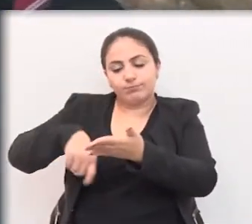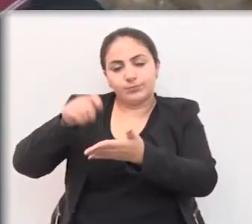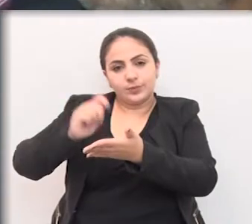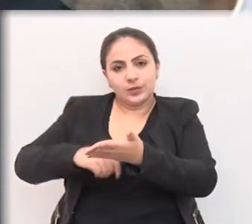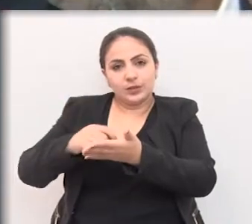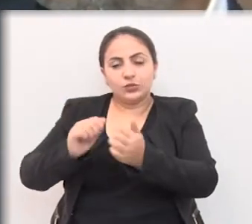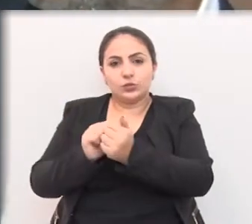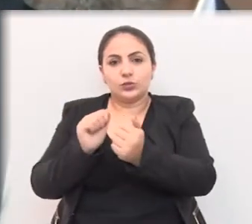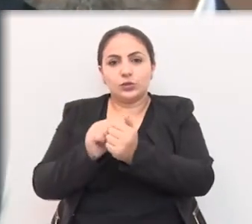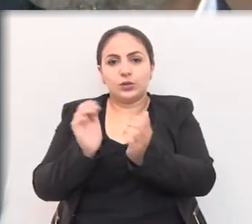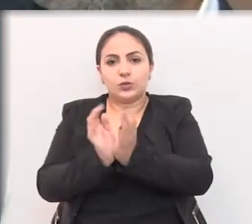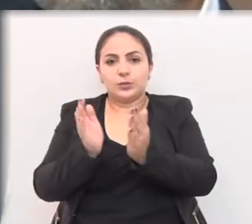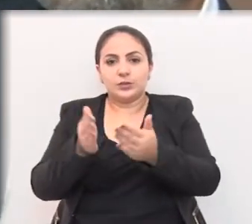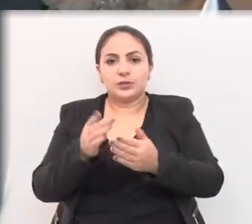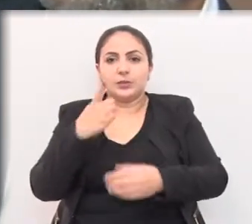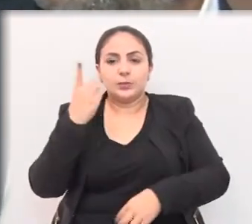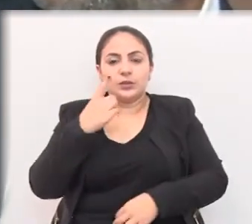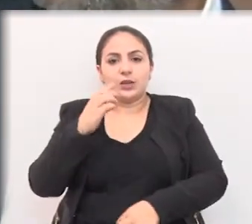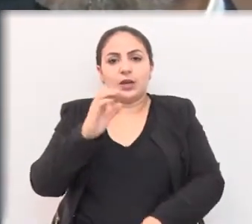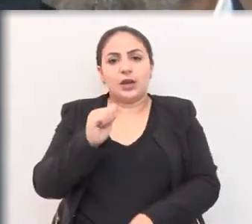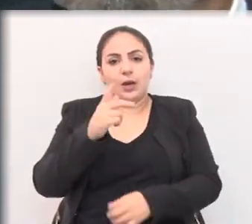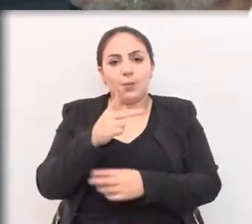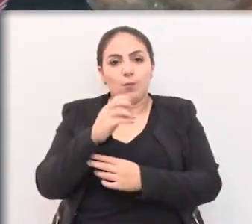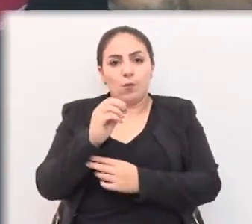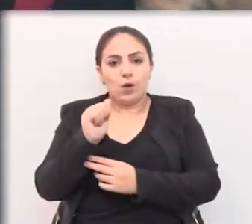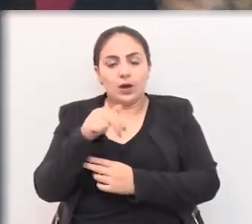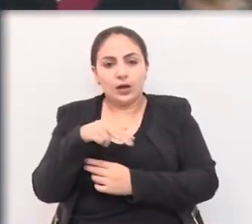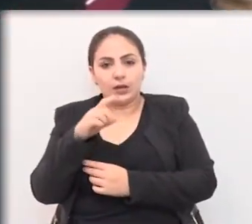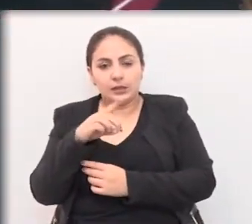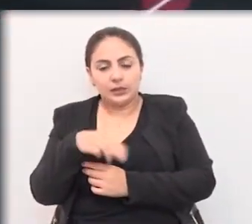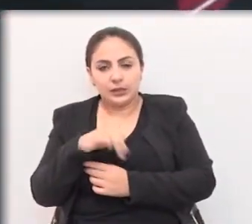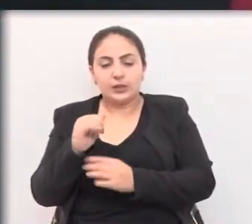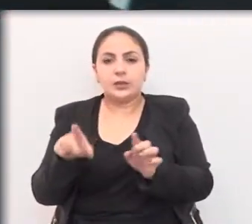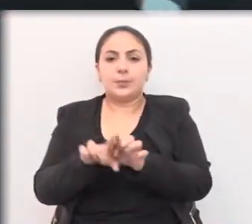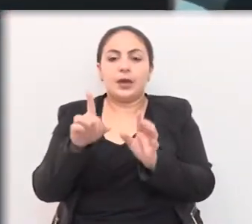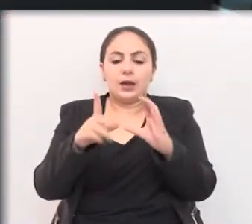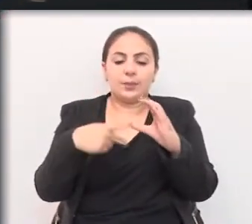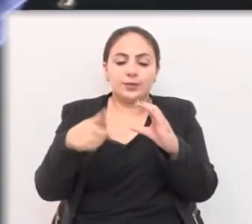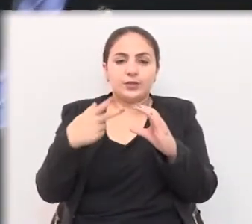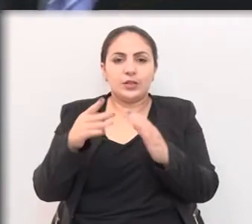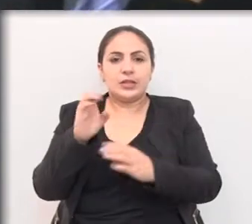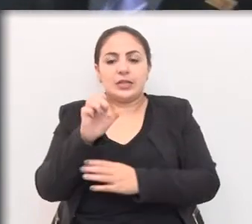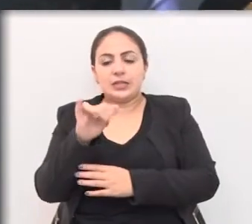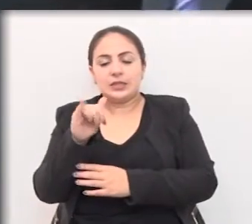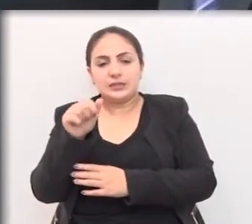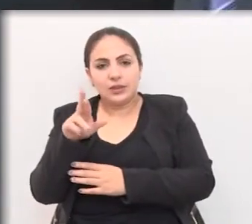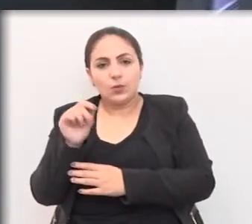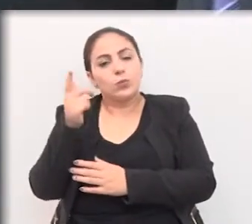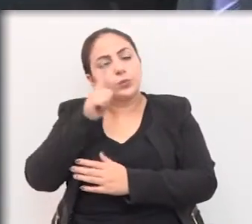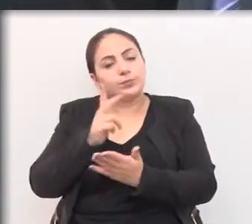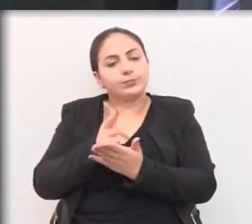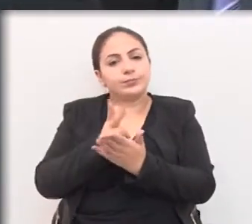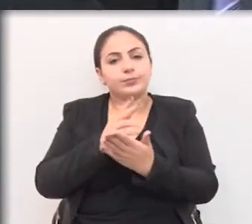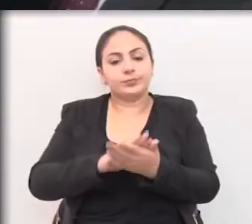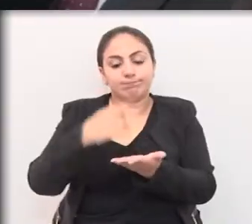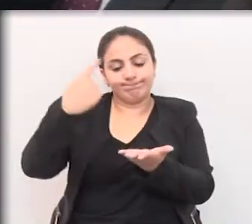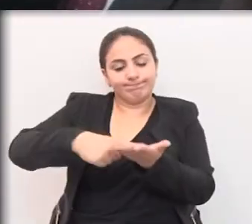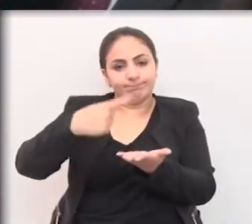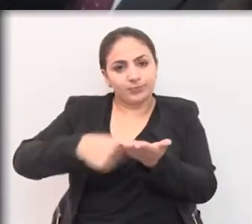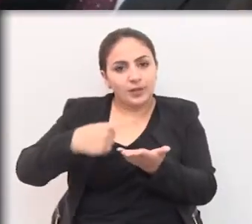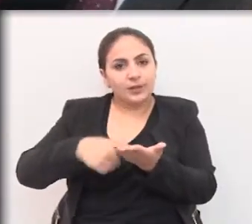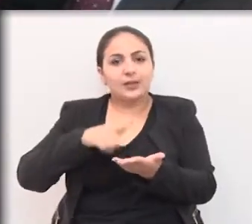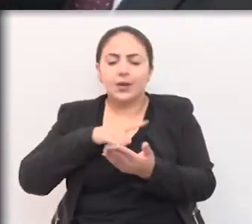em nome da Frente Parlamentar, do deputado Capuani, que representa a Assembleia Legislativa, e a Câmara de Vereadores, ao Eliseu Padilha, para que ele dê sequência. Assumir o